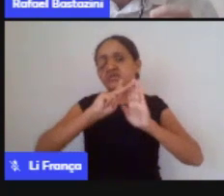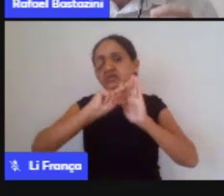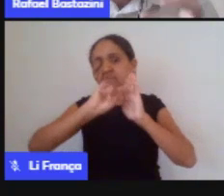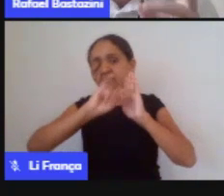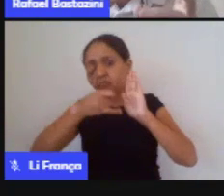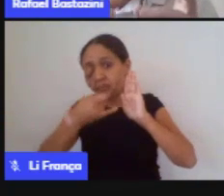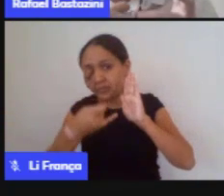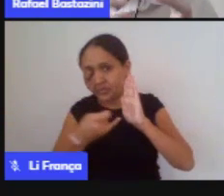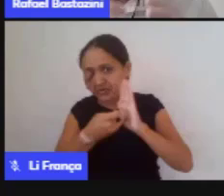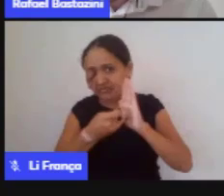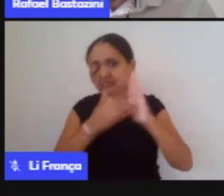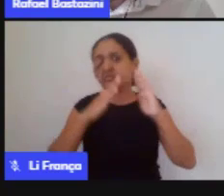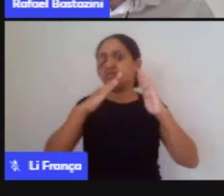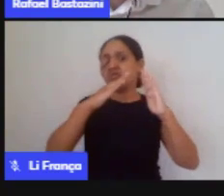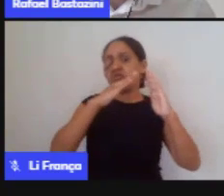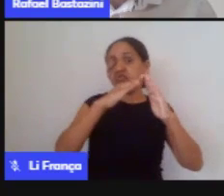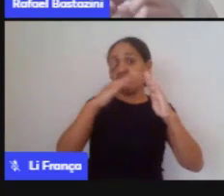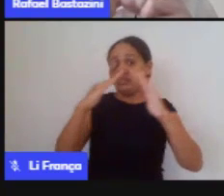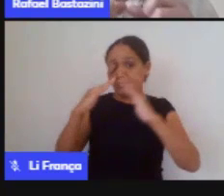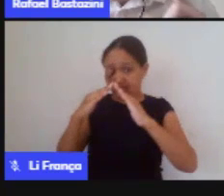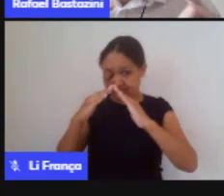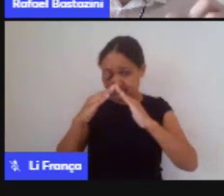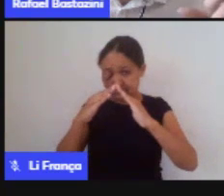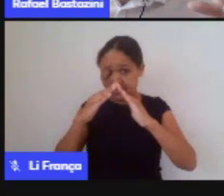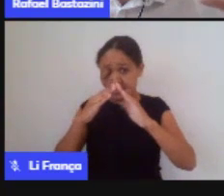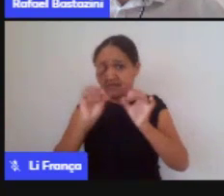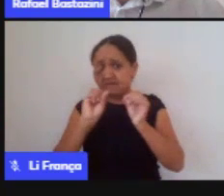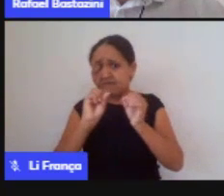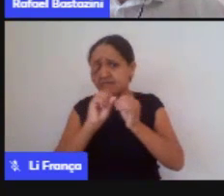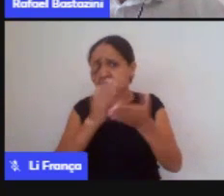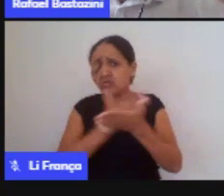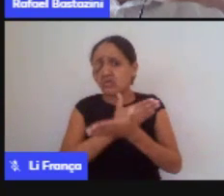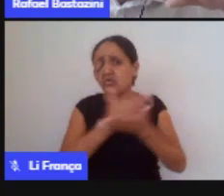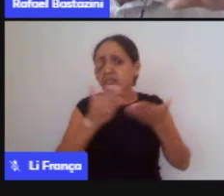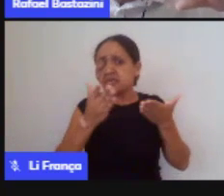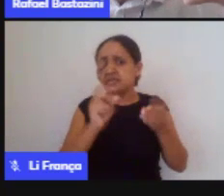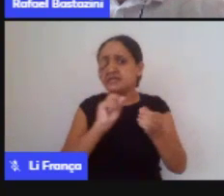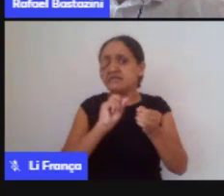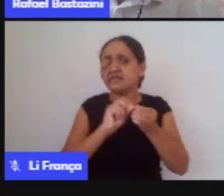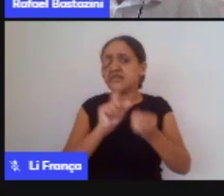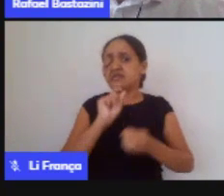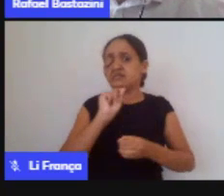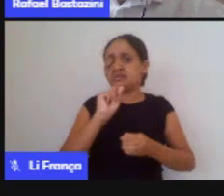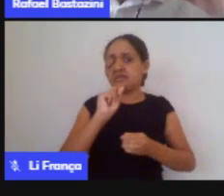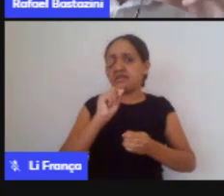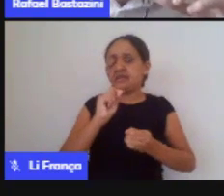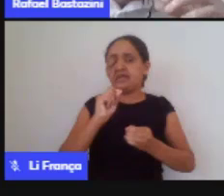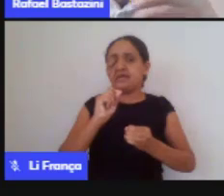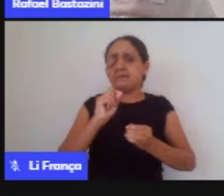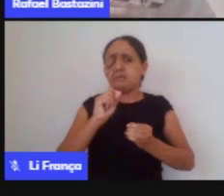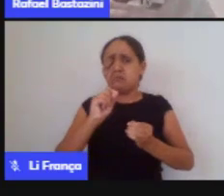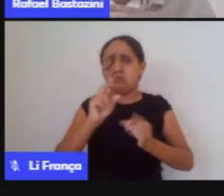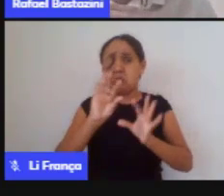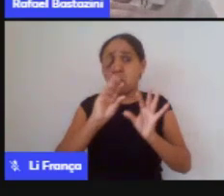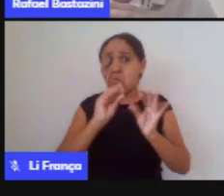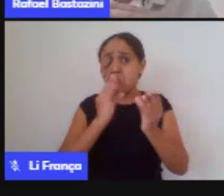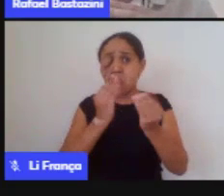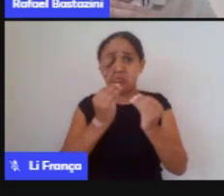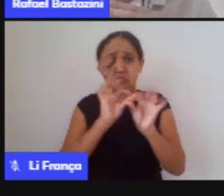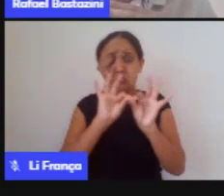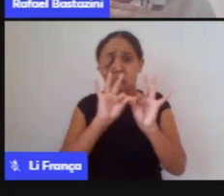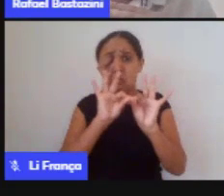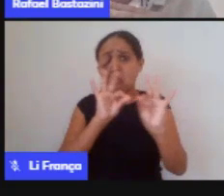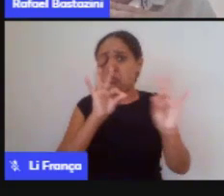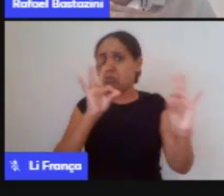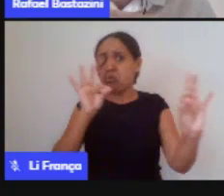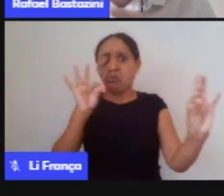Essas pessoas, esses conjuntos habitacionais começaram a ser instalados muito longe do